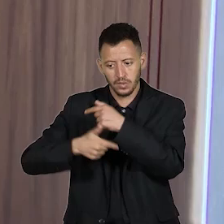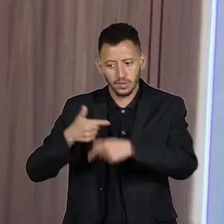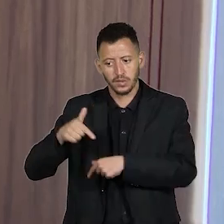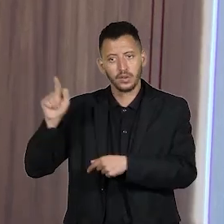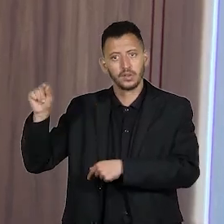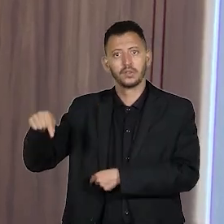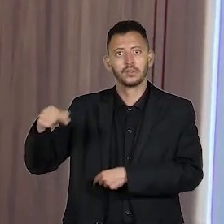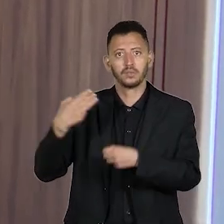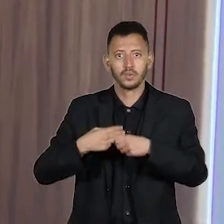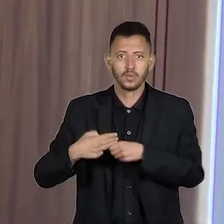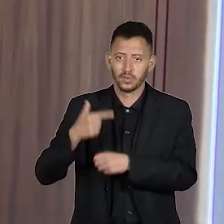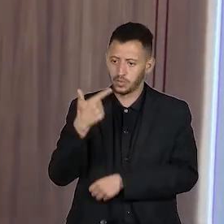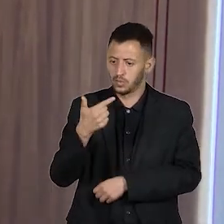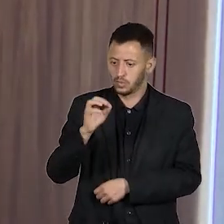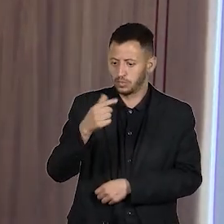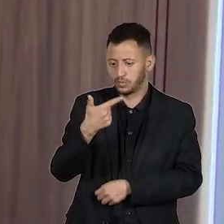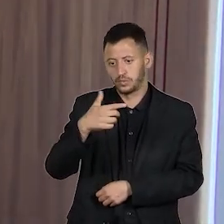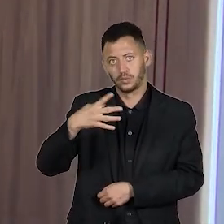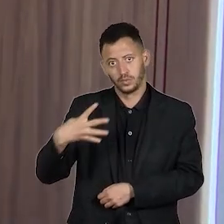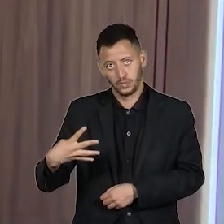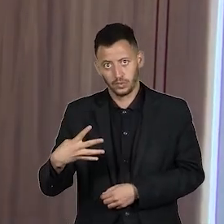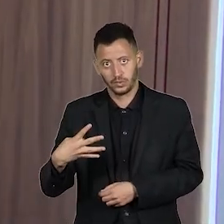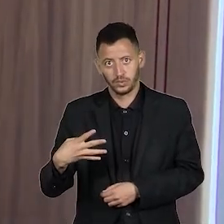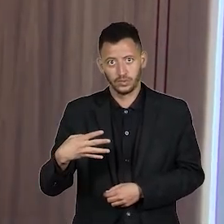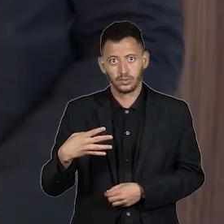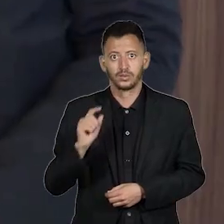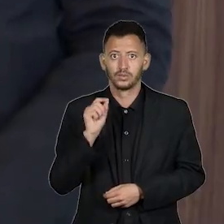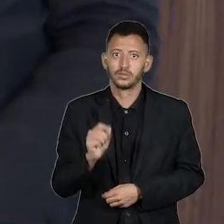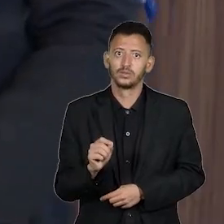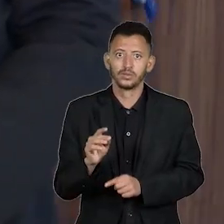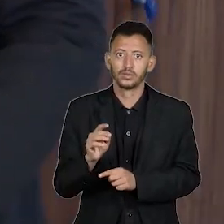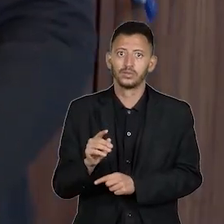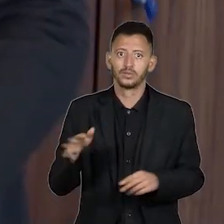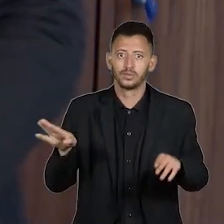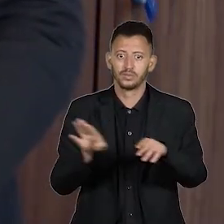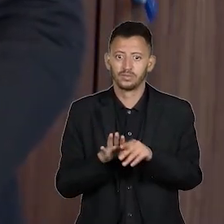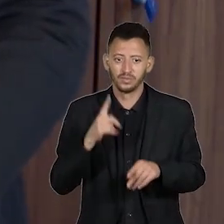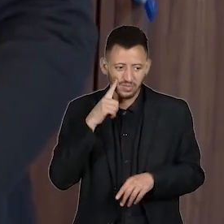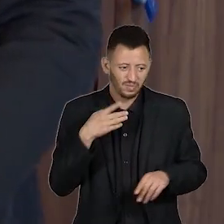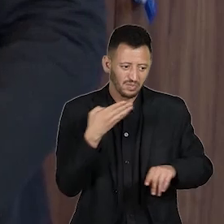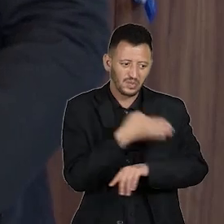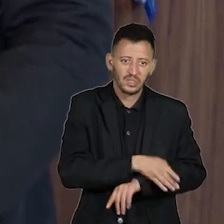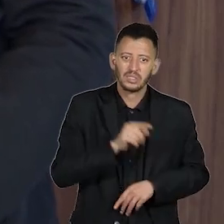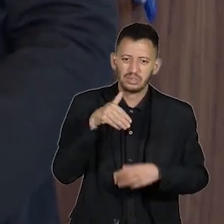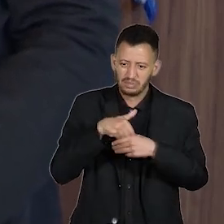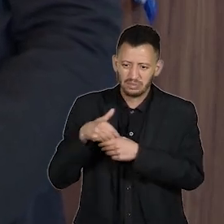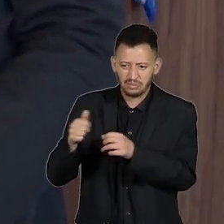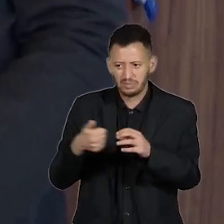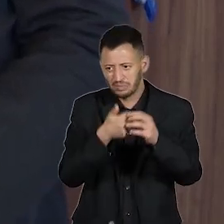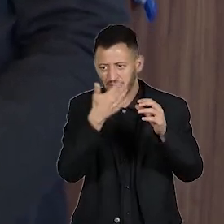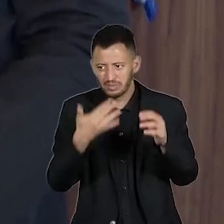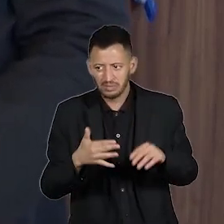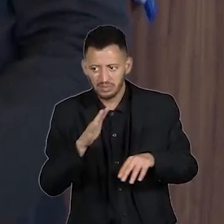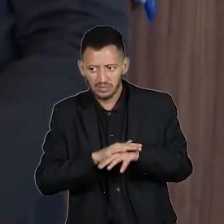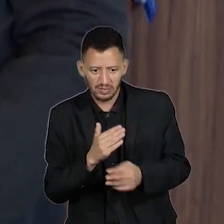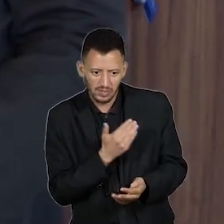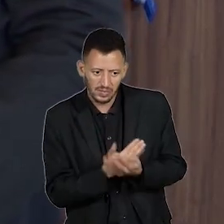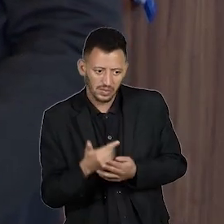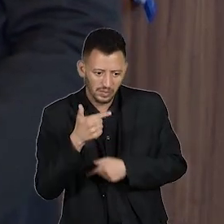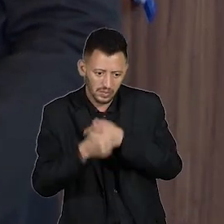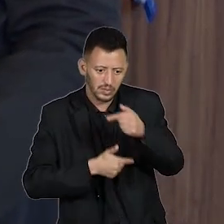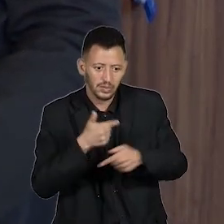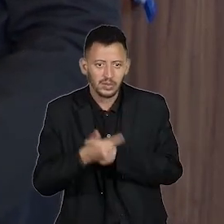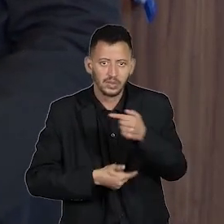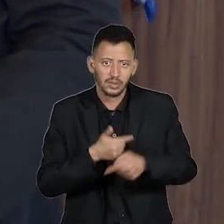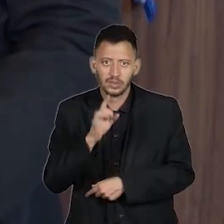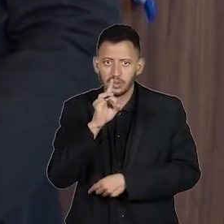no trabalho para as eleições municipais de 2024. O assédio eleitoral, ele tem uma característica diferente. Ele é